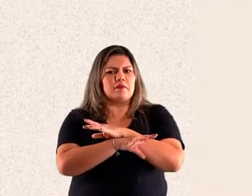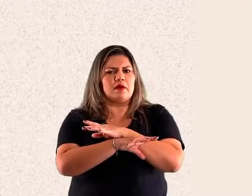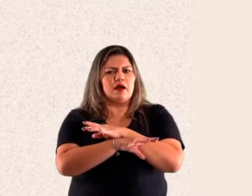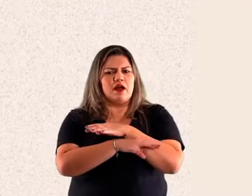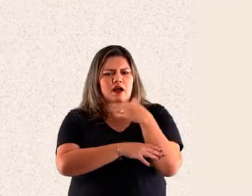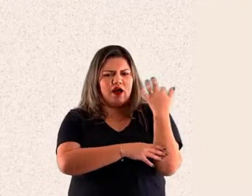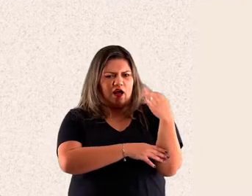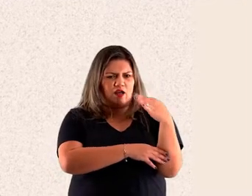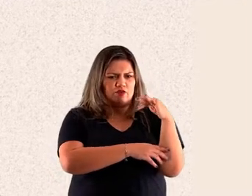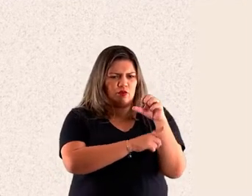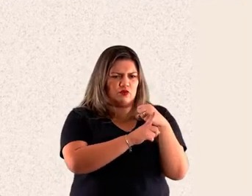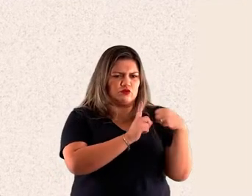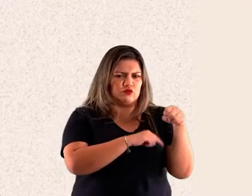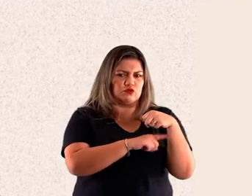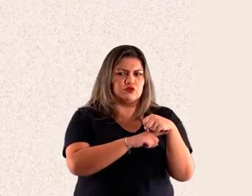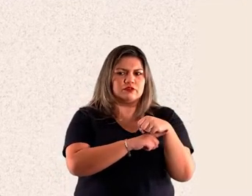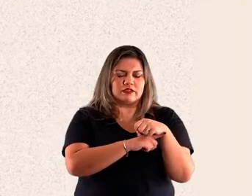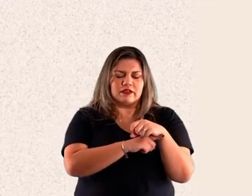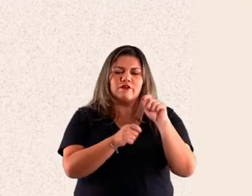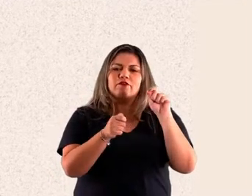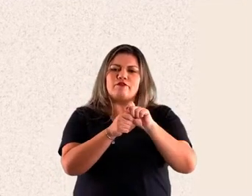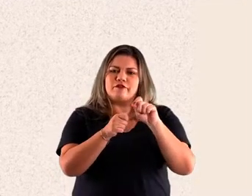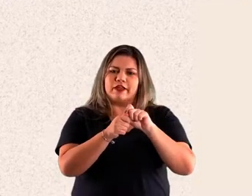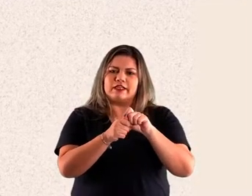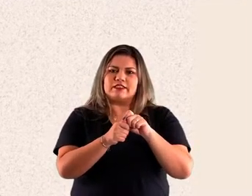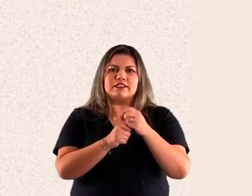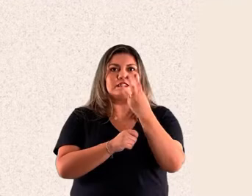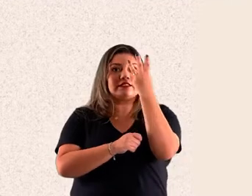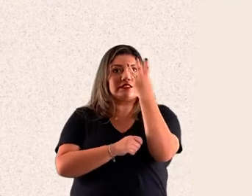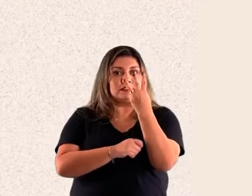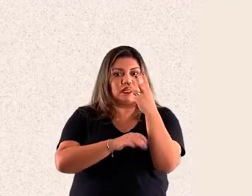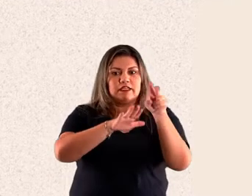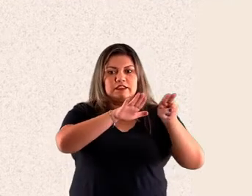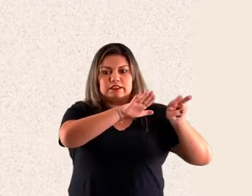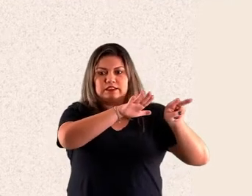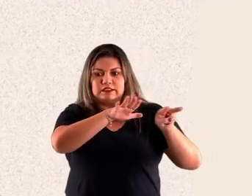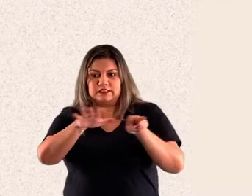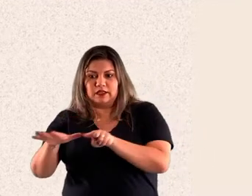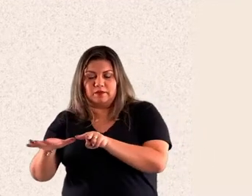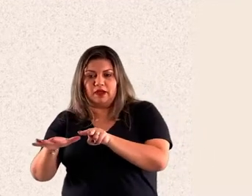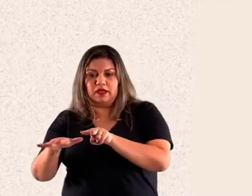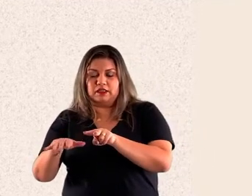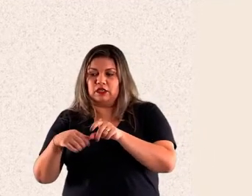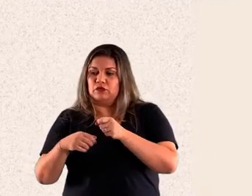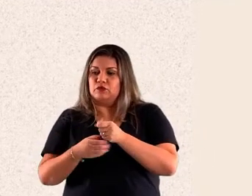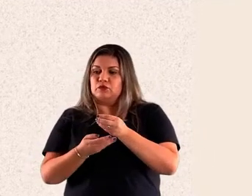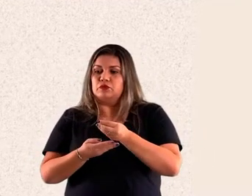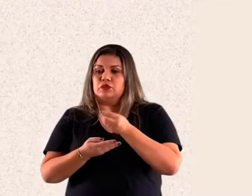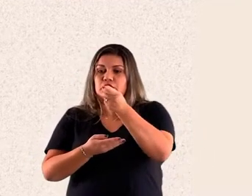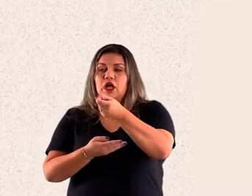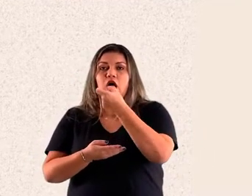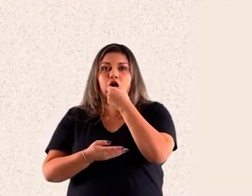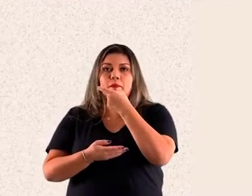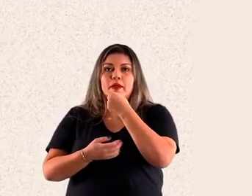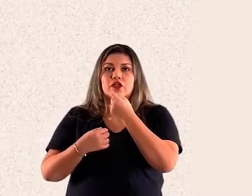isso durante três semanas eles deram para inúmeros Voluntários 1000mg de Tylenol